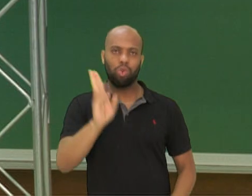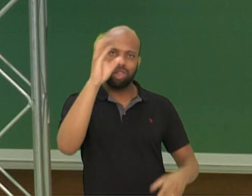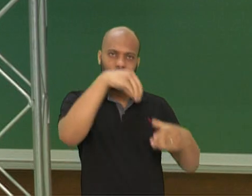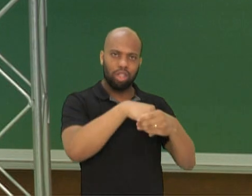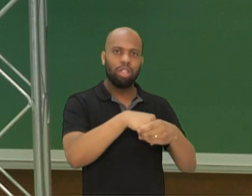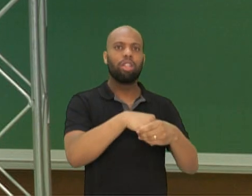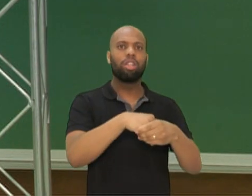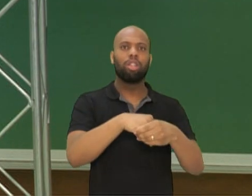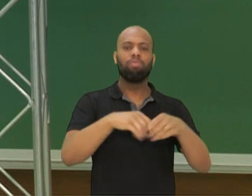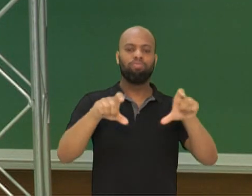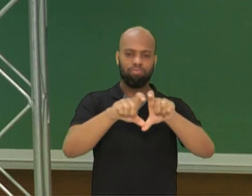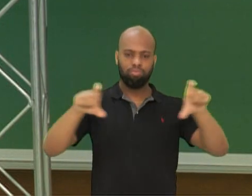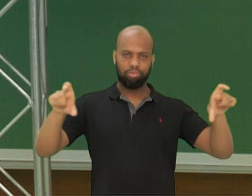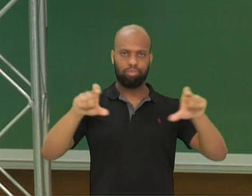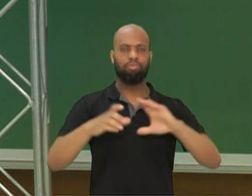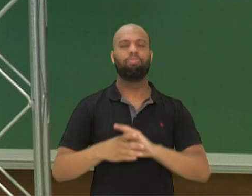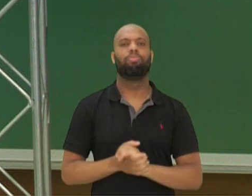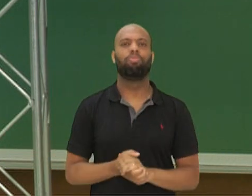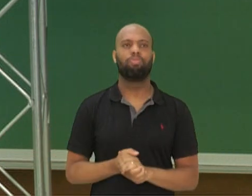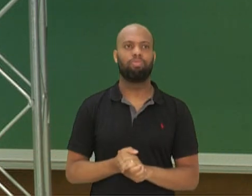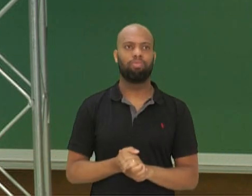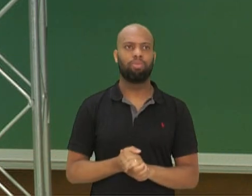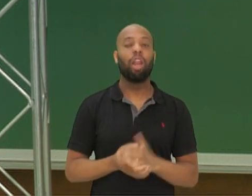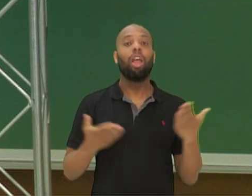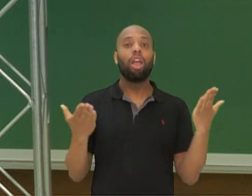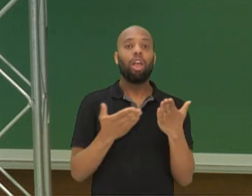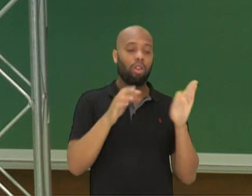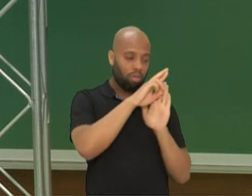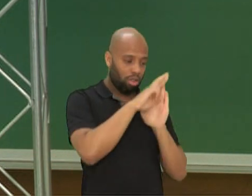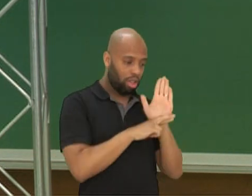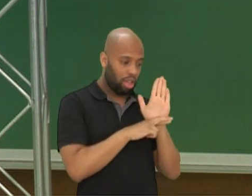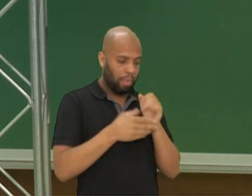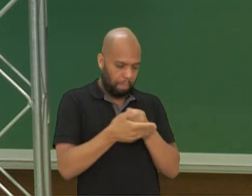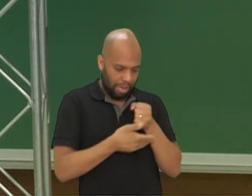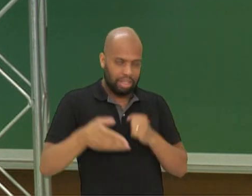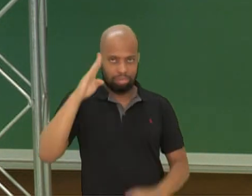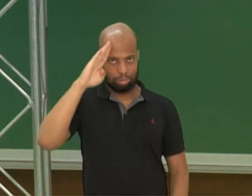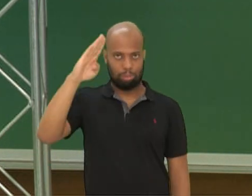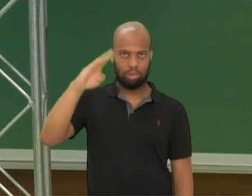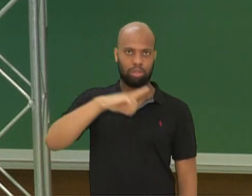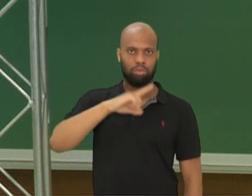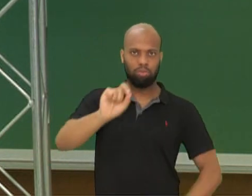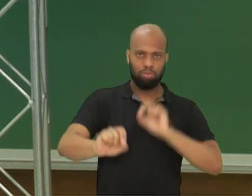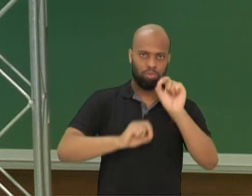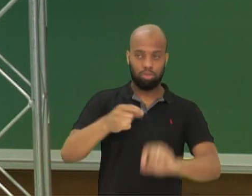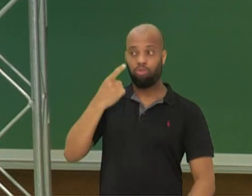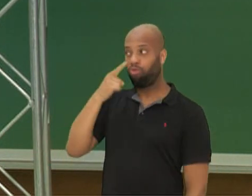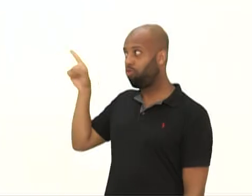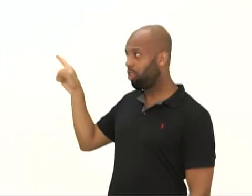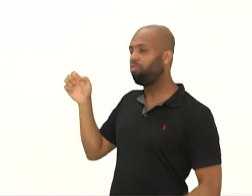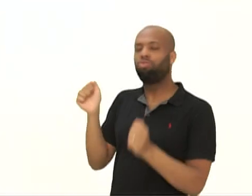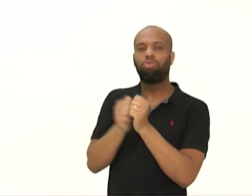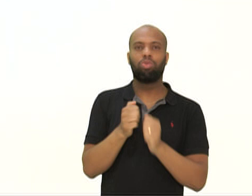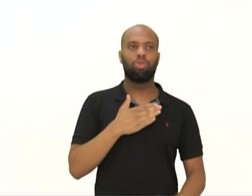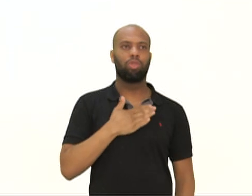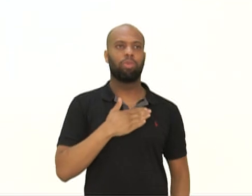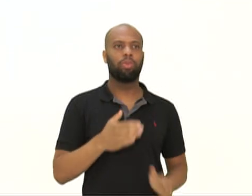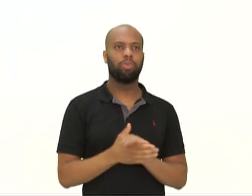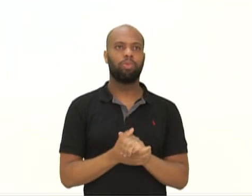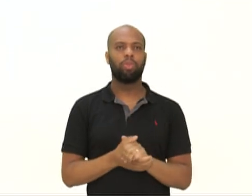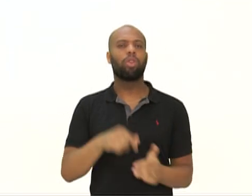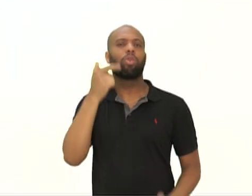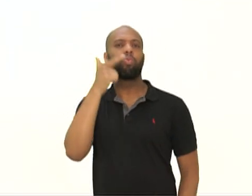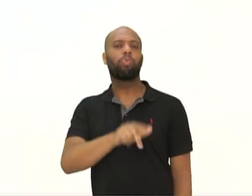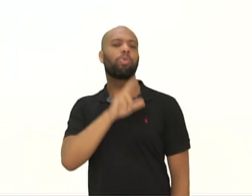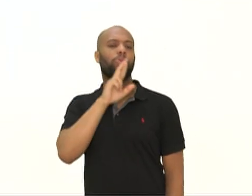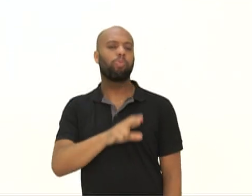solução dessas equações. Bem, propriedade fundamental. Olha só com o professor aqui na tela. Para resolver